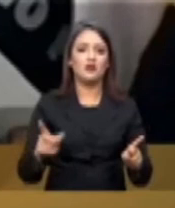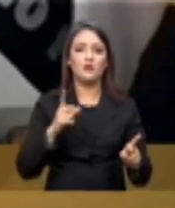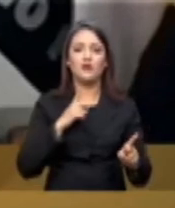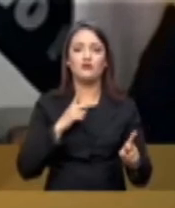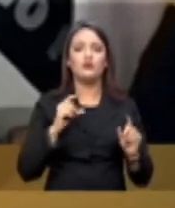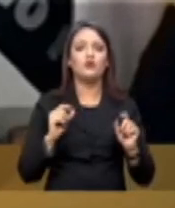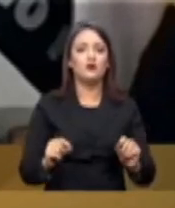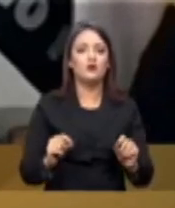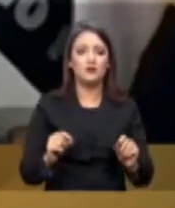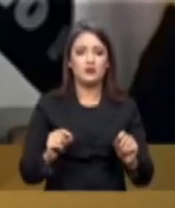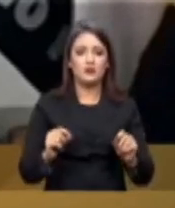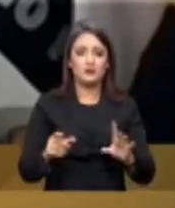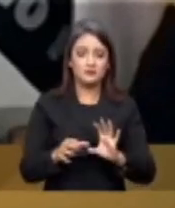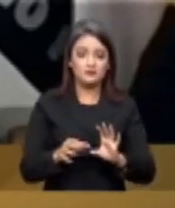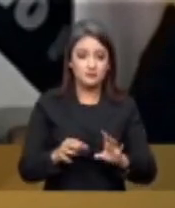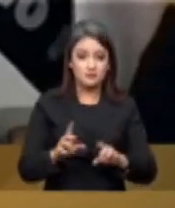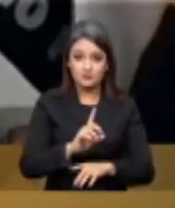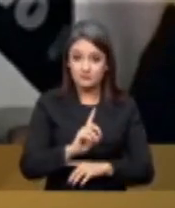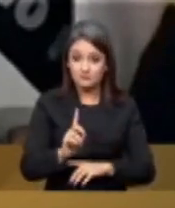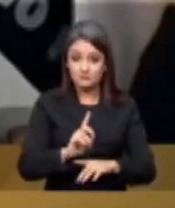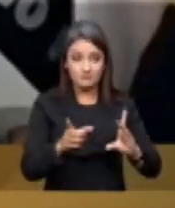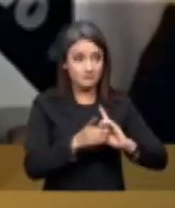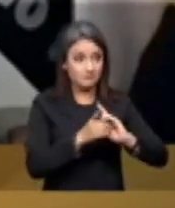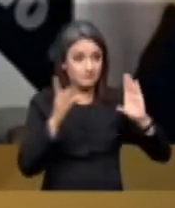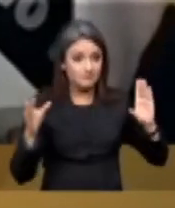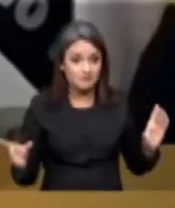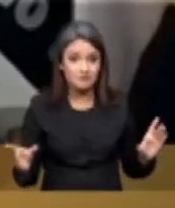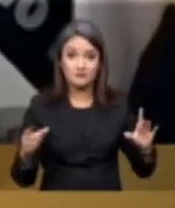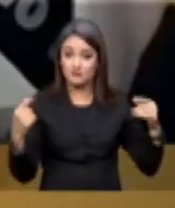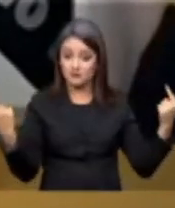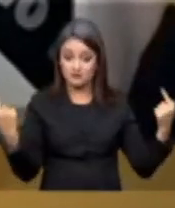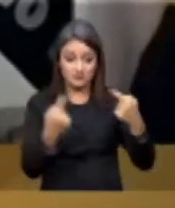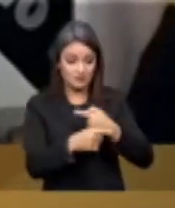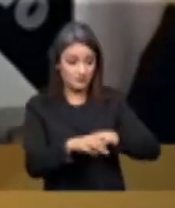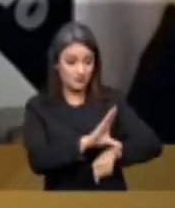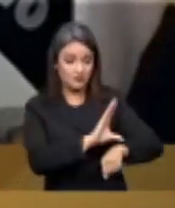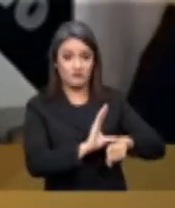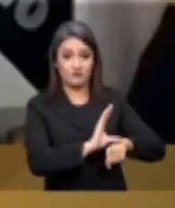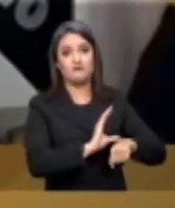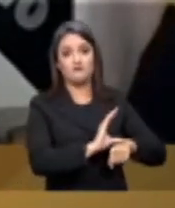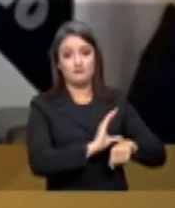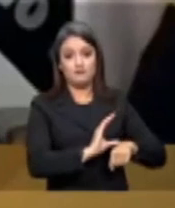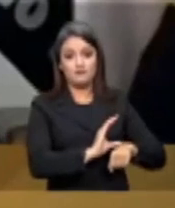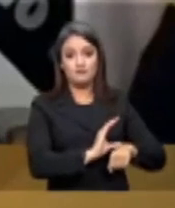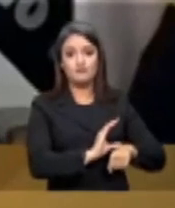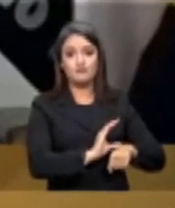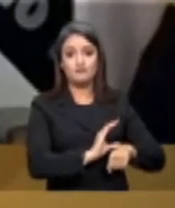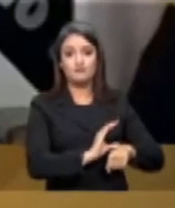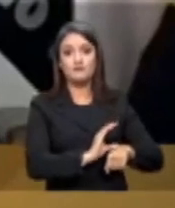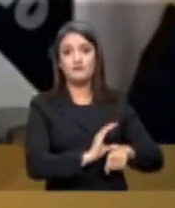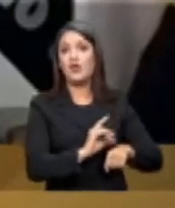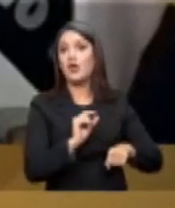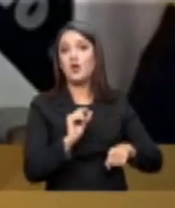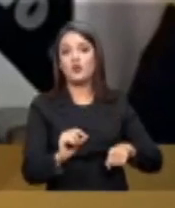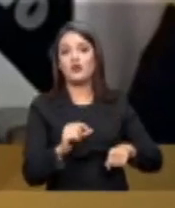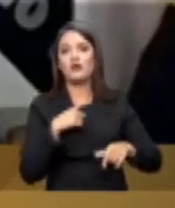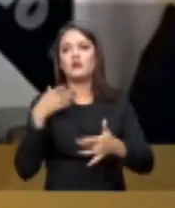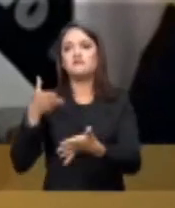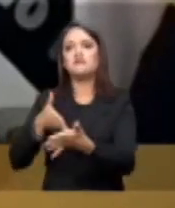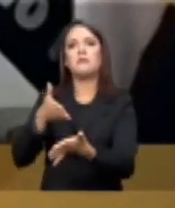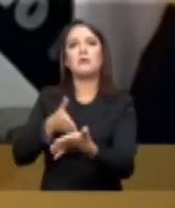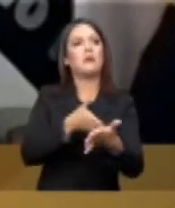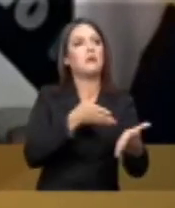e não democrático, oposto ao da Constituição da República, seria o da restrição